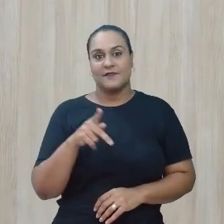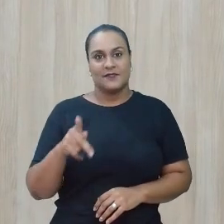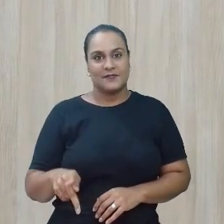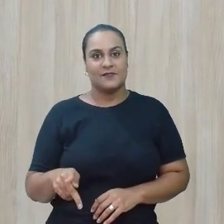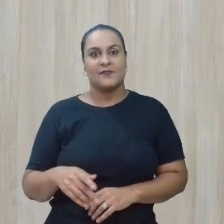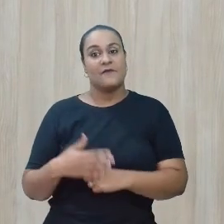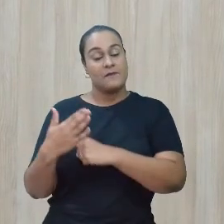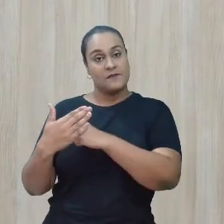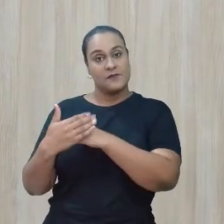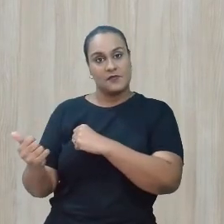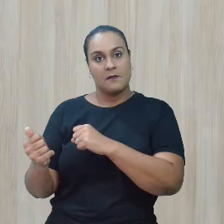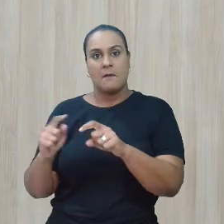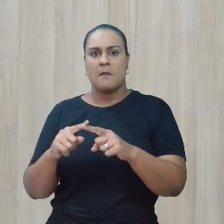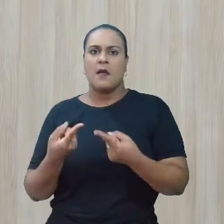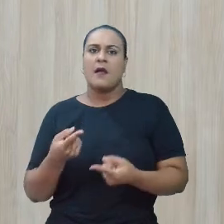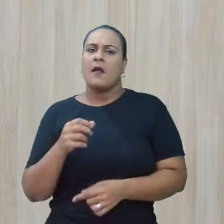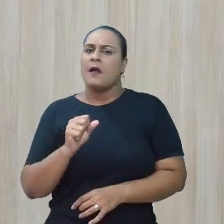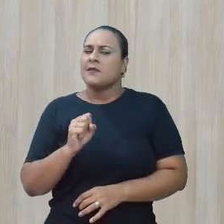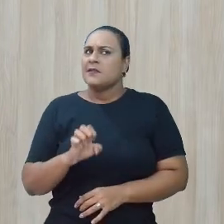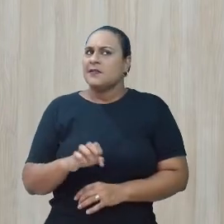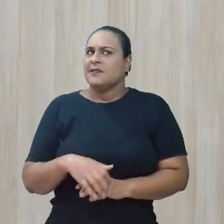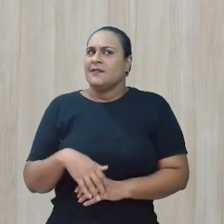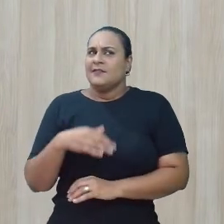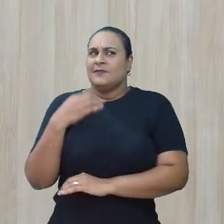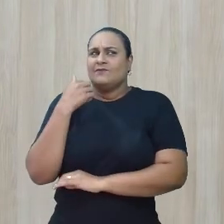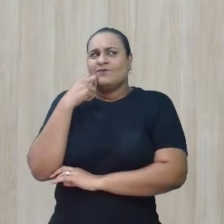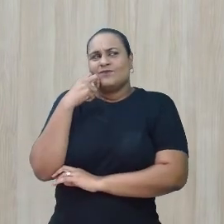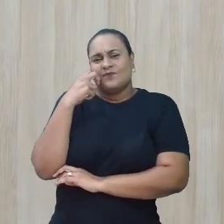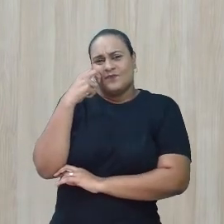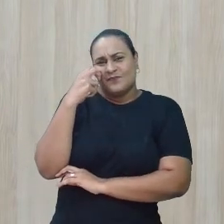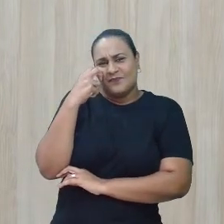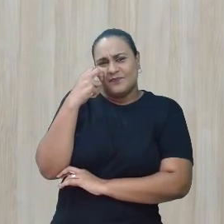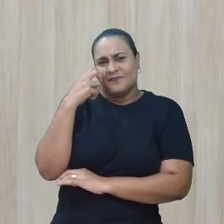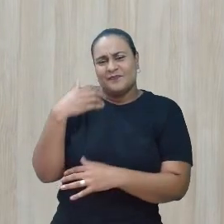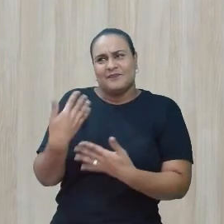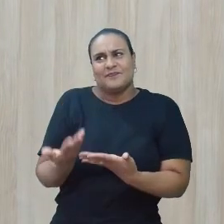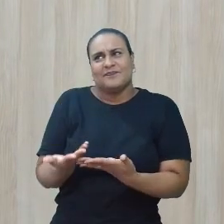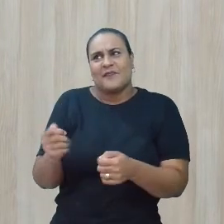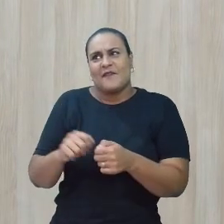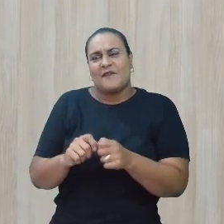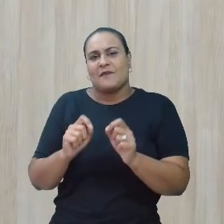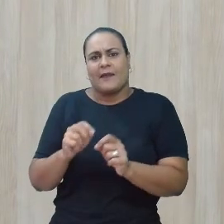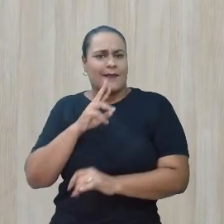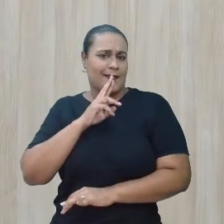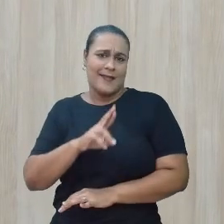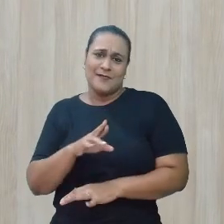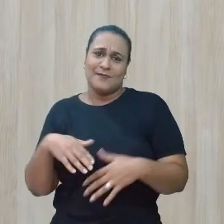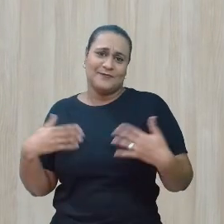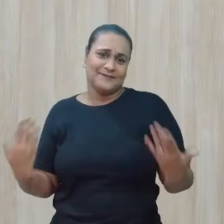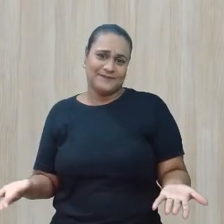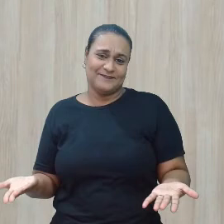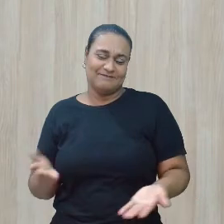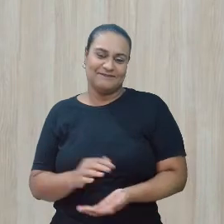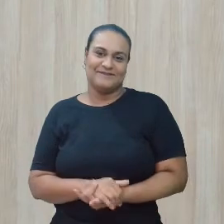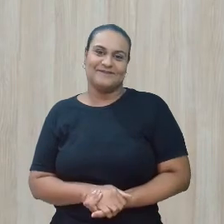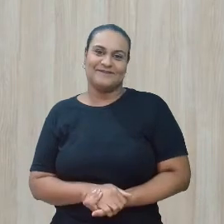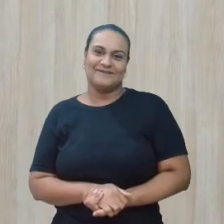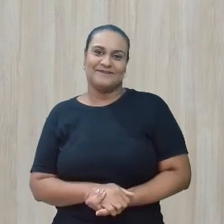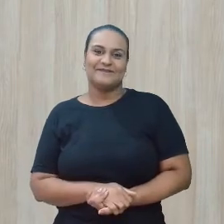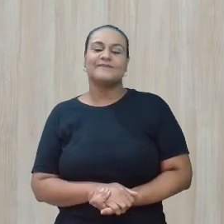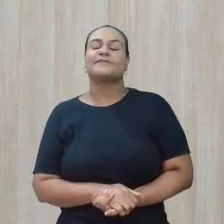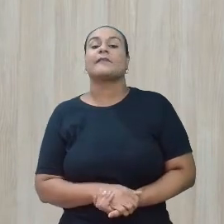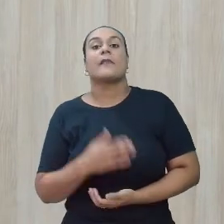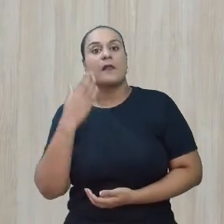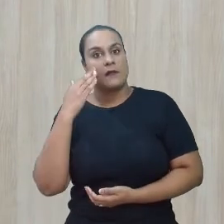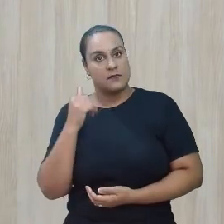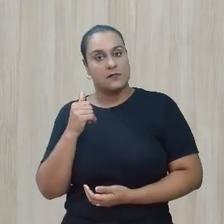certo? Mas se vocês estiverem muito acanhado, professora Adriana, o que é que a gente faz? A gente responde. Claro, claro. No lugar deles. Com Eu sei certeza.